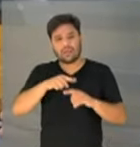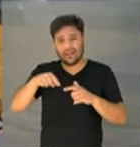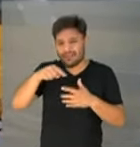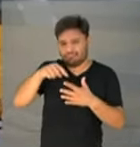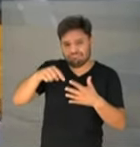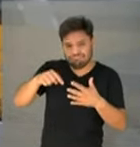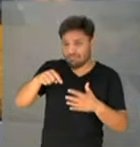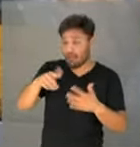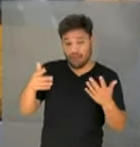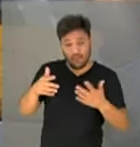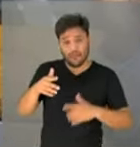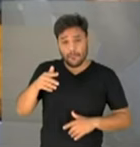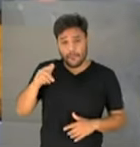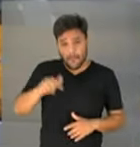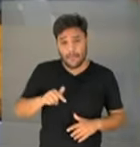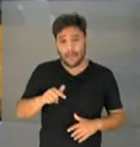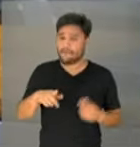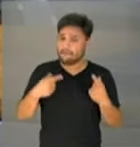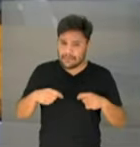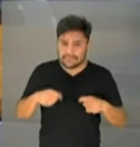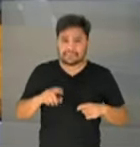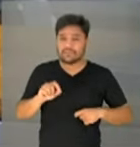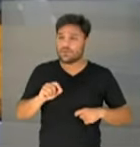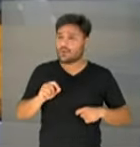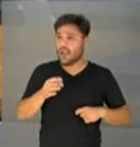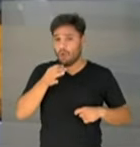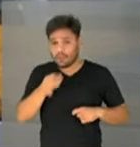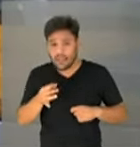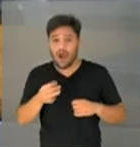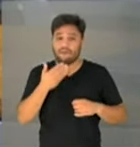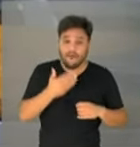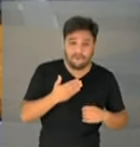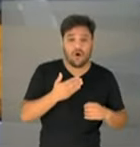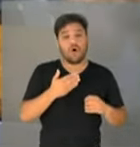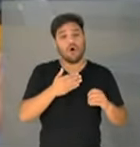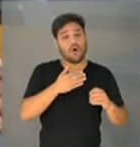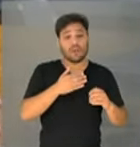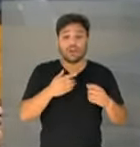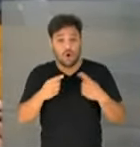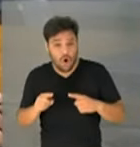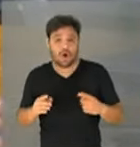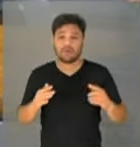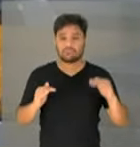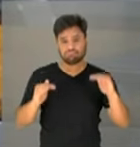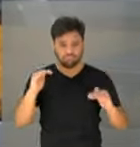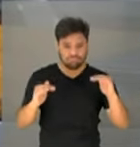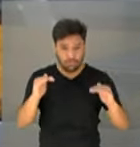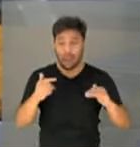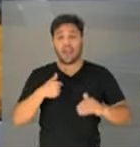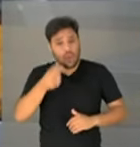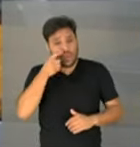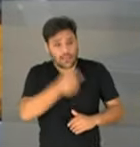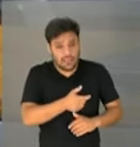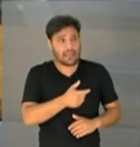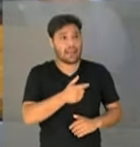aqui são... precisam ter um contraponto. E o ministro está tentando mostrar o que está acontecendo. E eu tenho interesse de